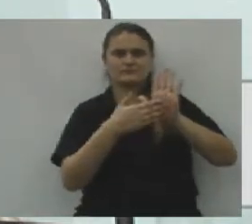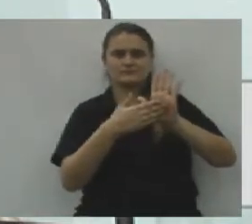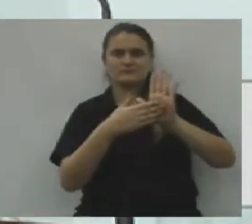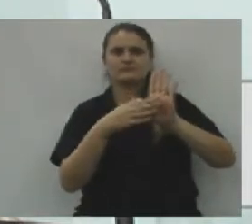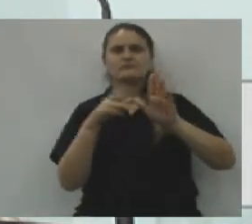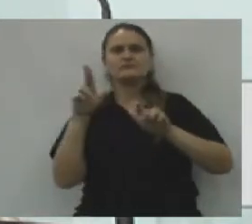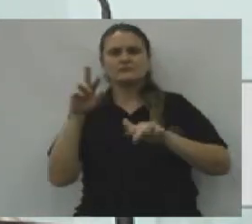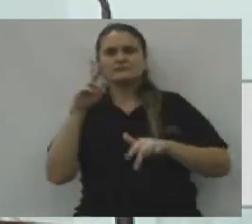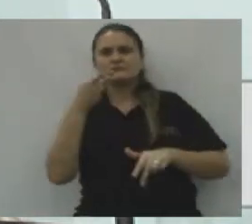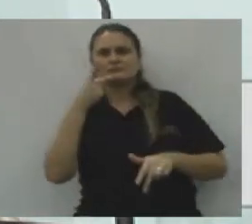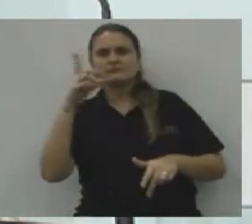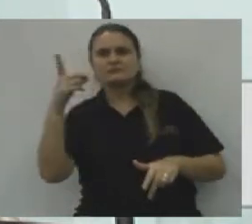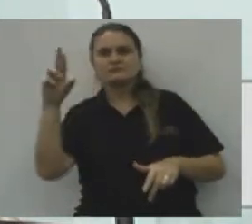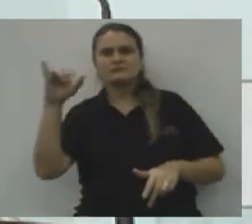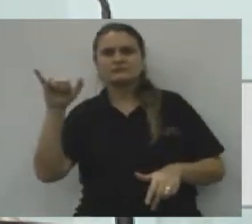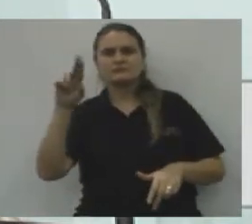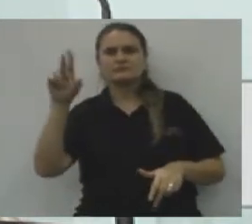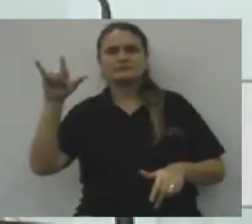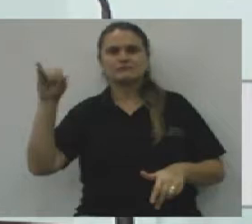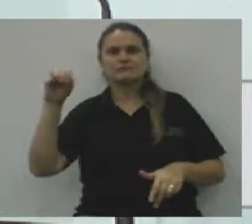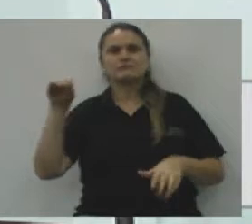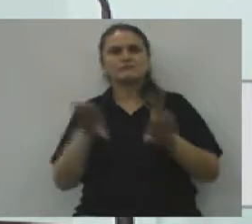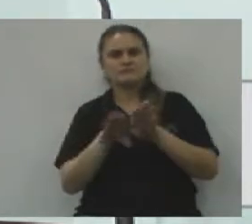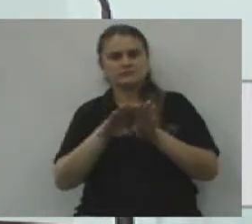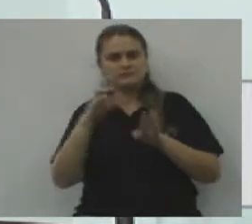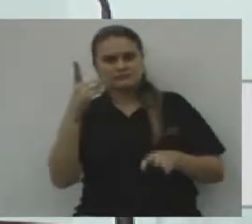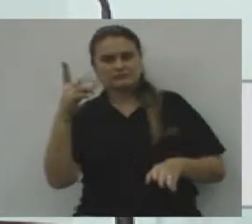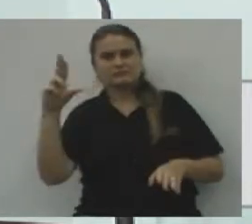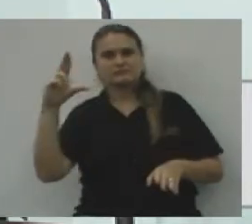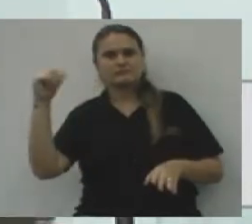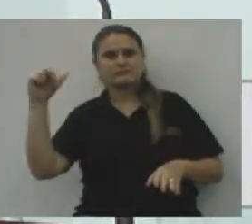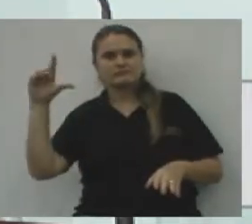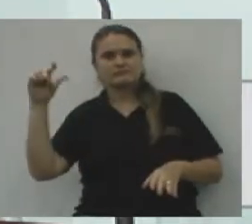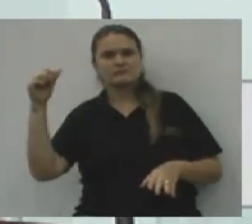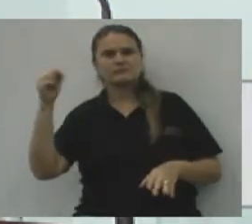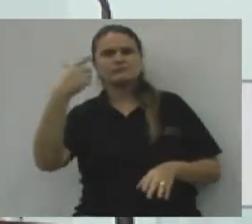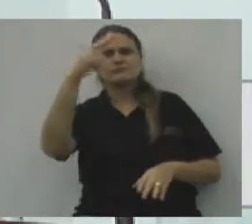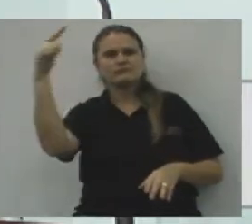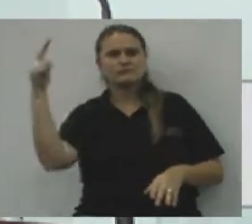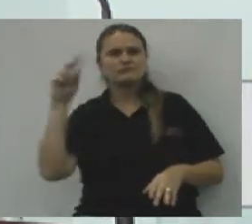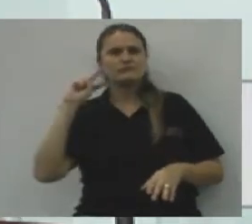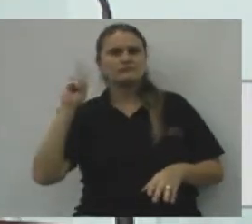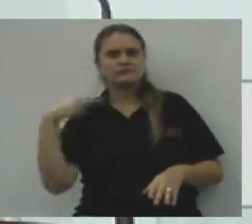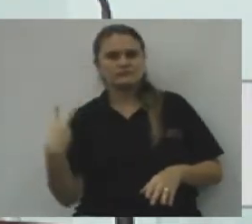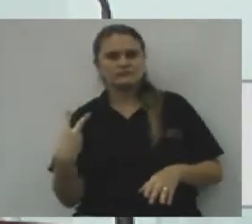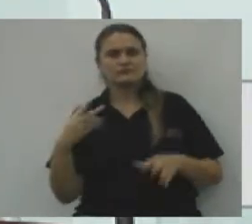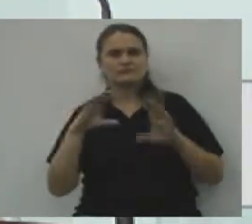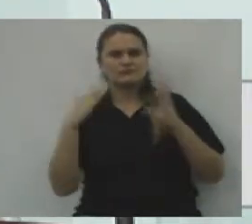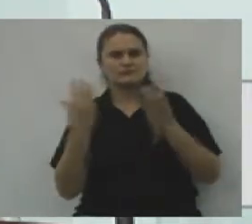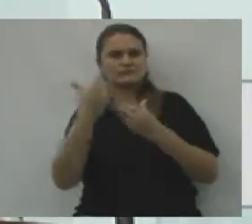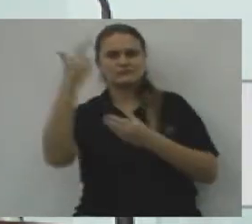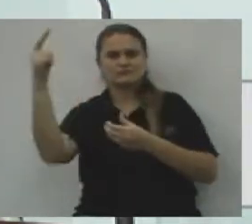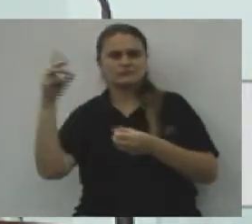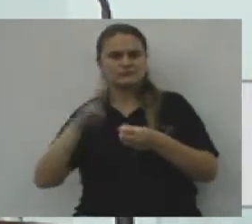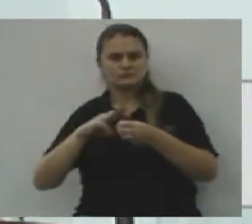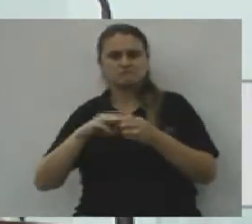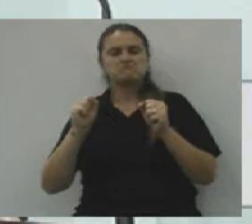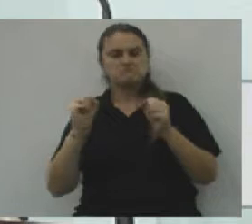Júlio e o Dr. Carlos, como modelo e base para que outras câmaras de vereadores possam fazê-lo